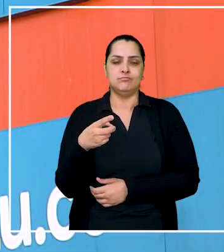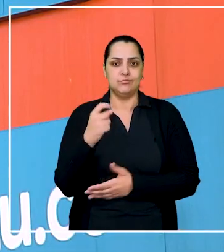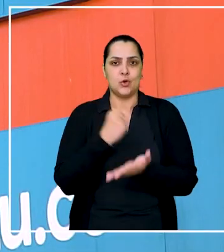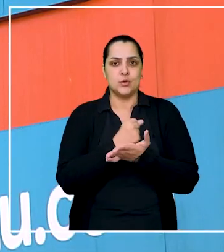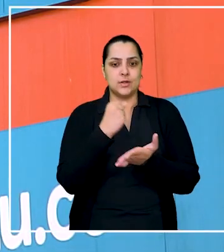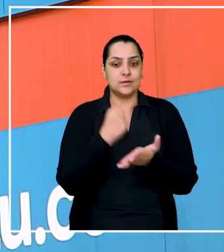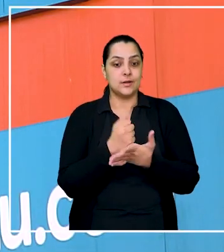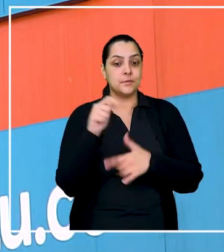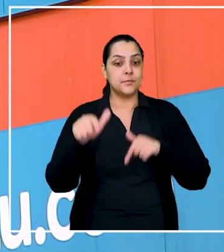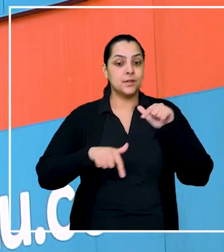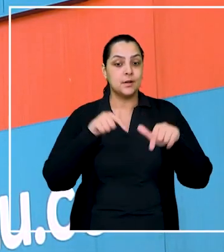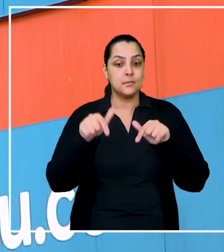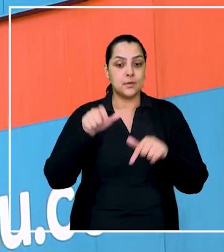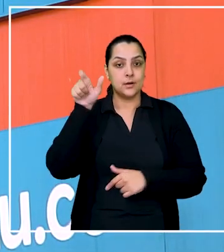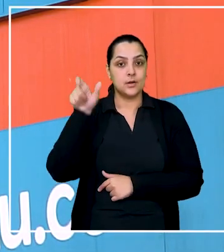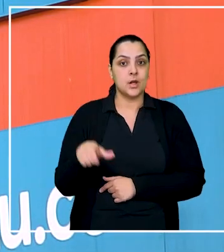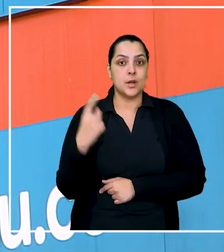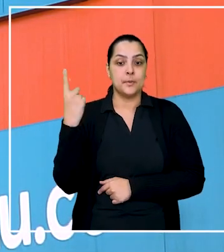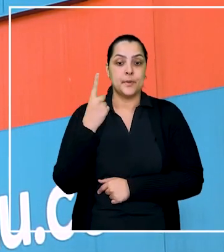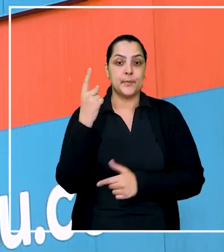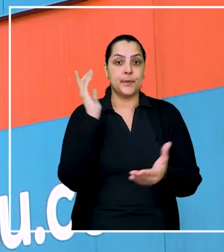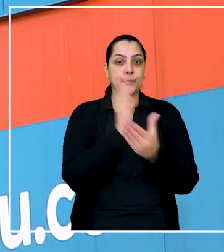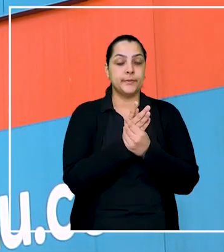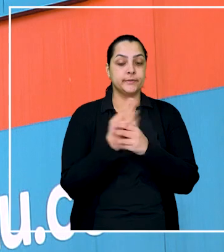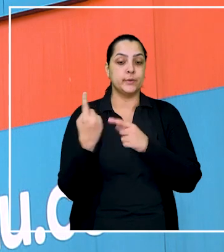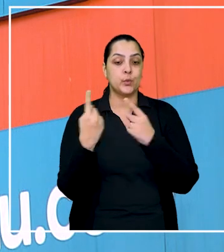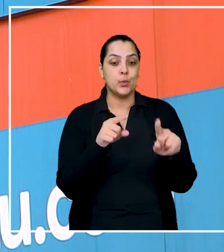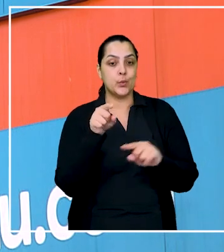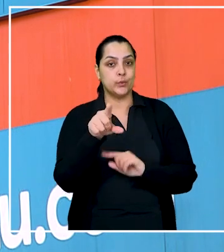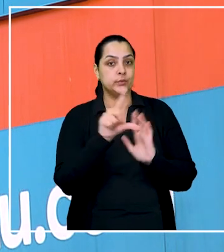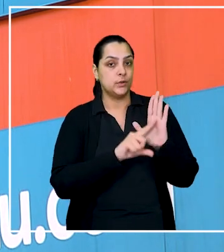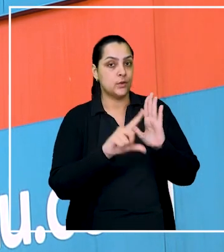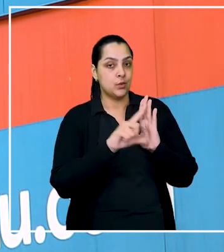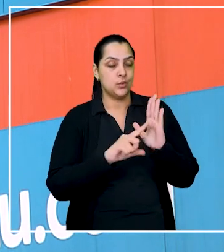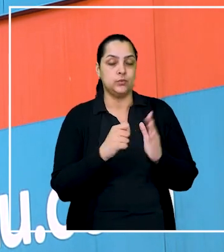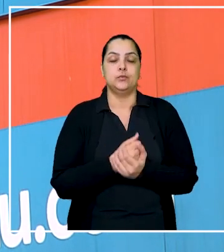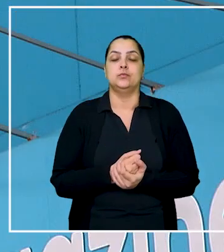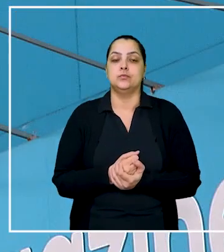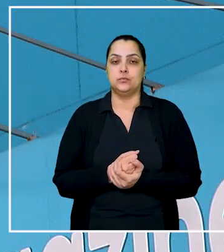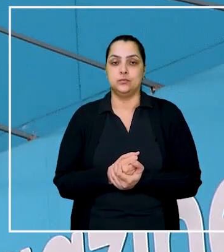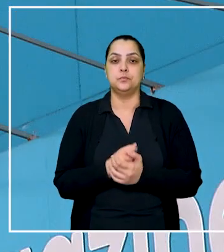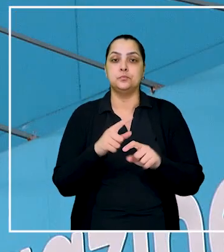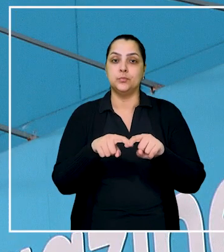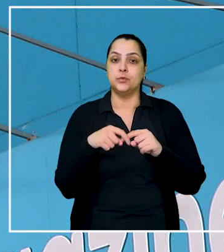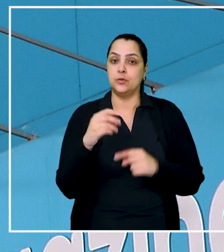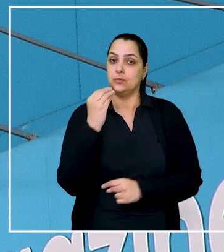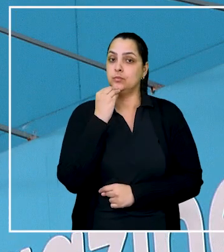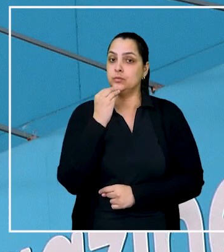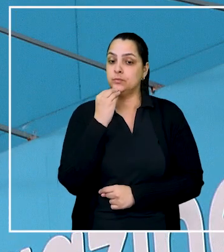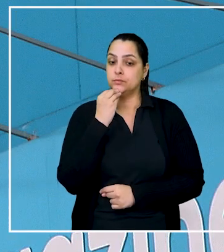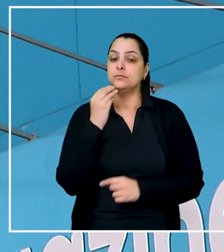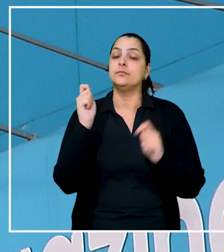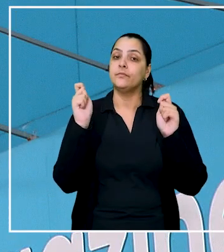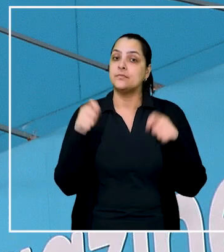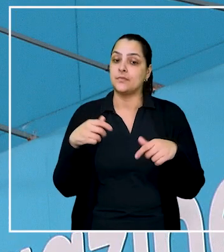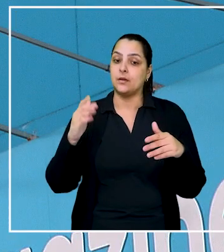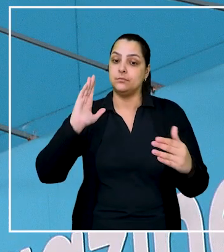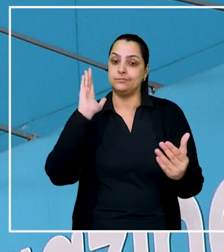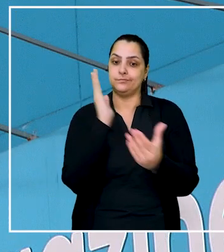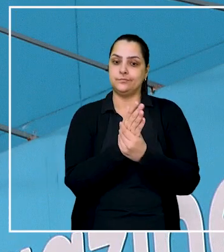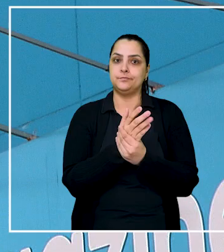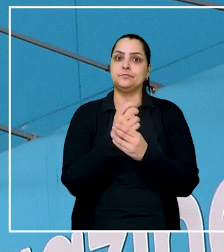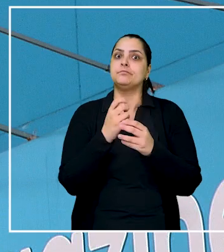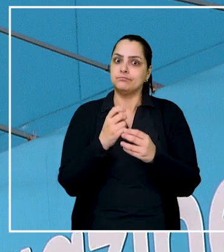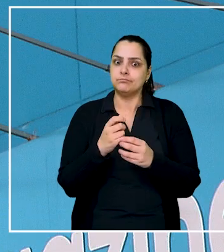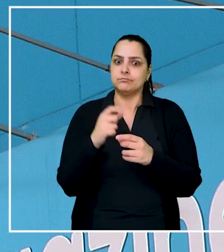advogado foi contratado para atuar em um primeiro processo contra a rede de lojas e que, diante da possibilidade de entrar